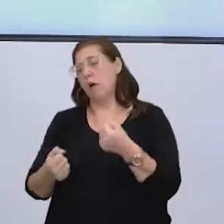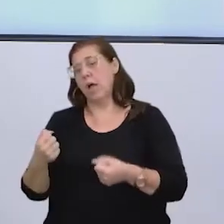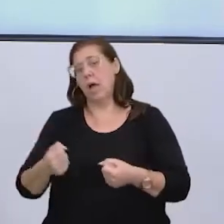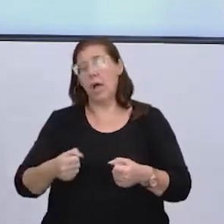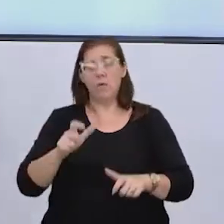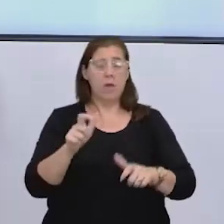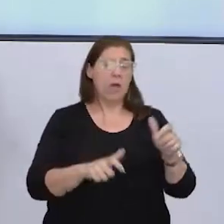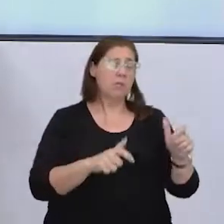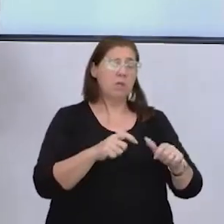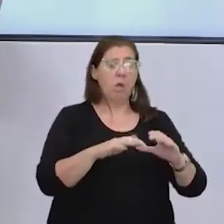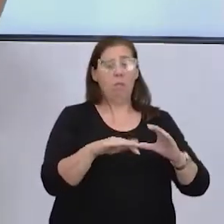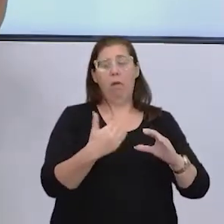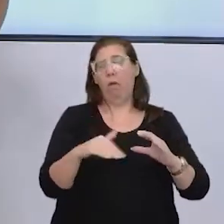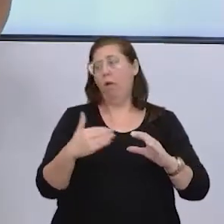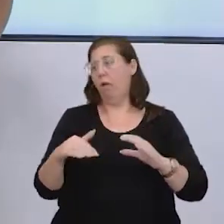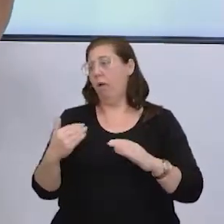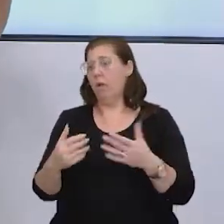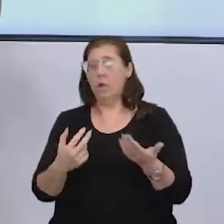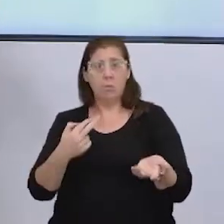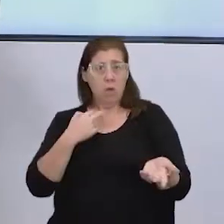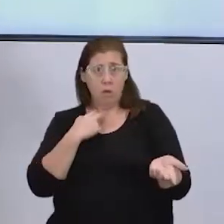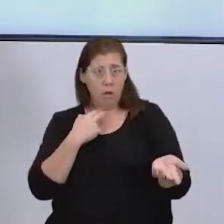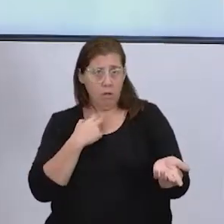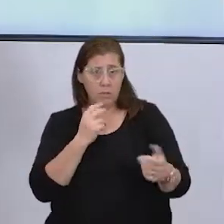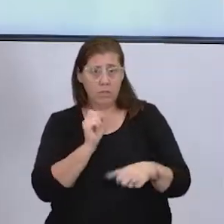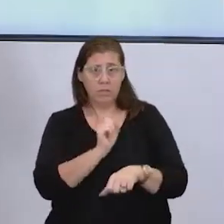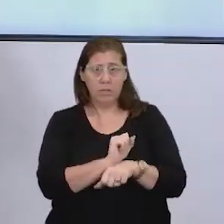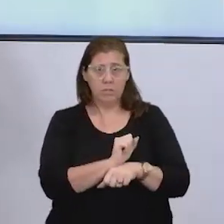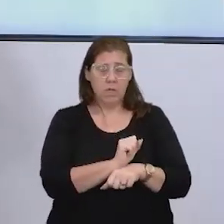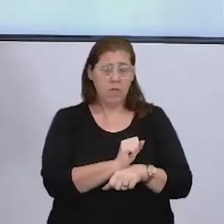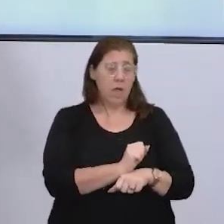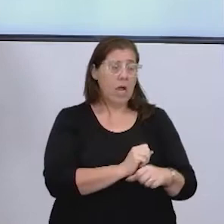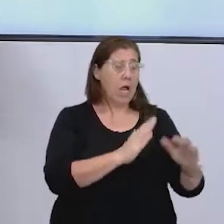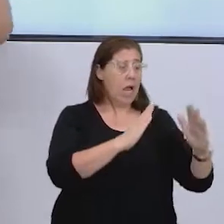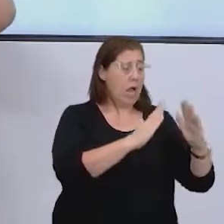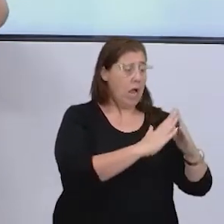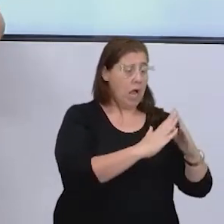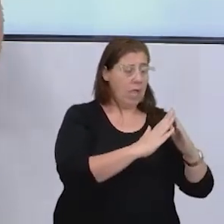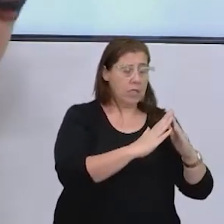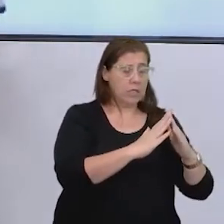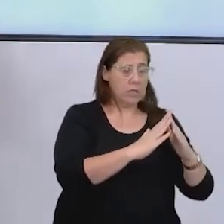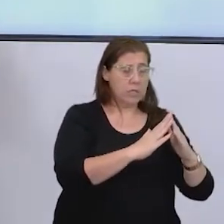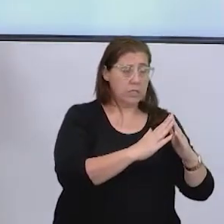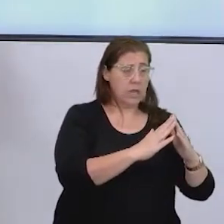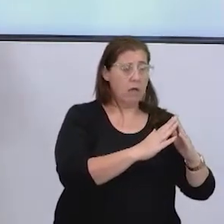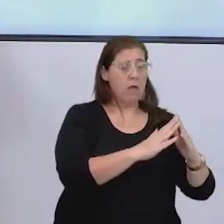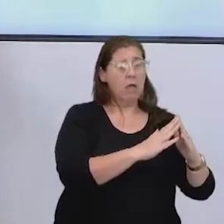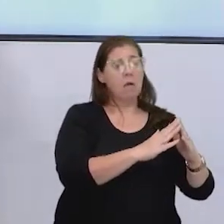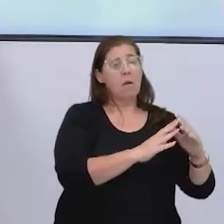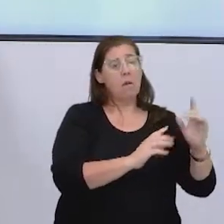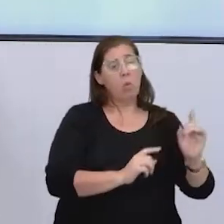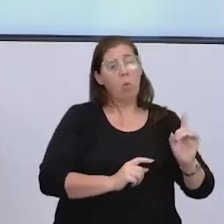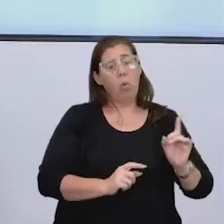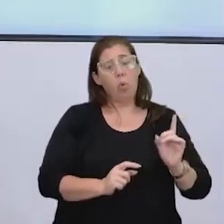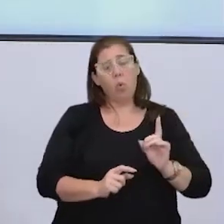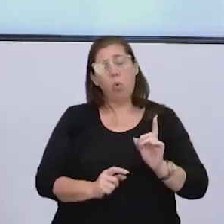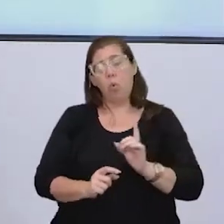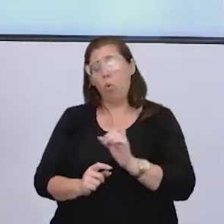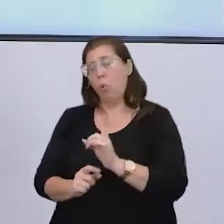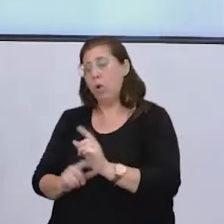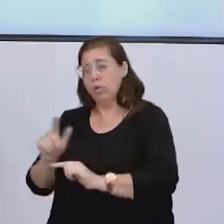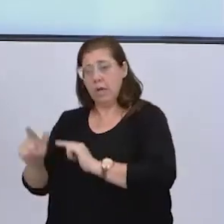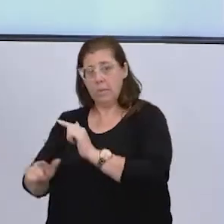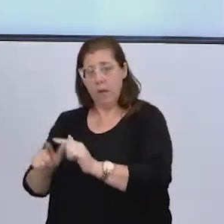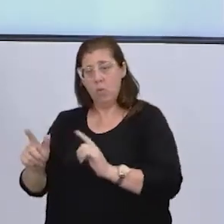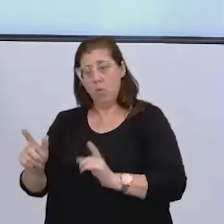posso esperar o trajeto do meu trabalho até a minha casa sem mexer, sem ter o celular,